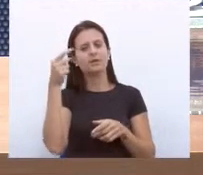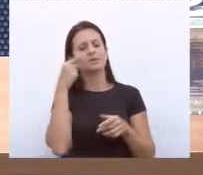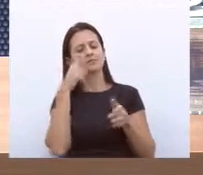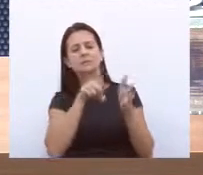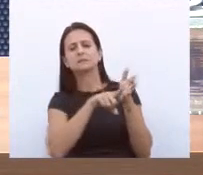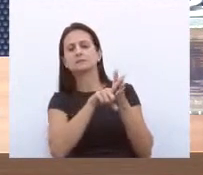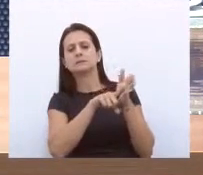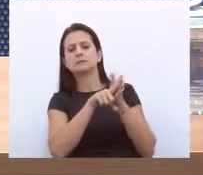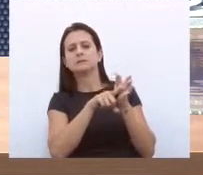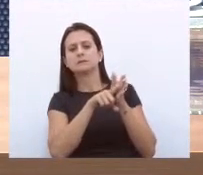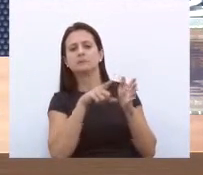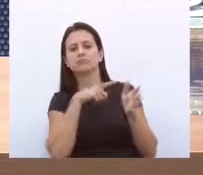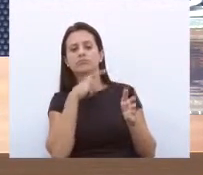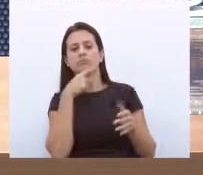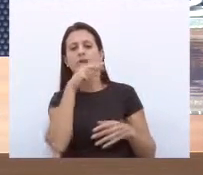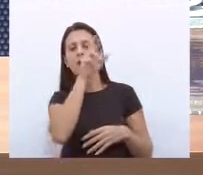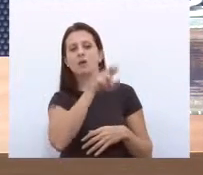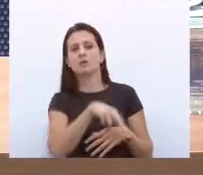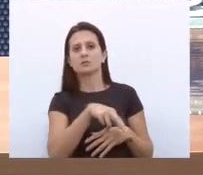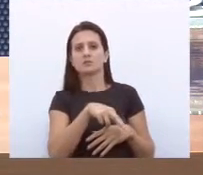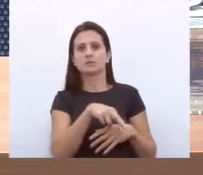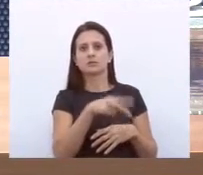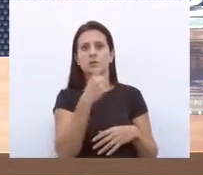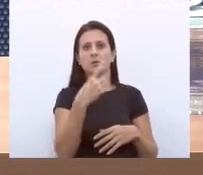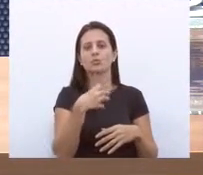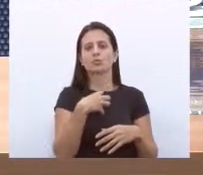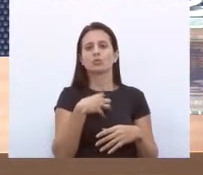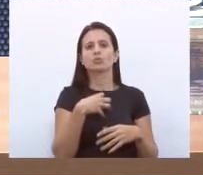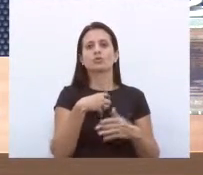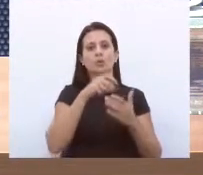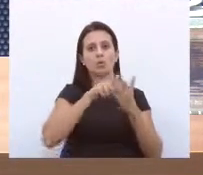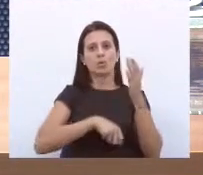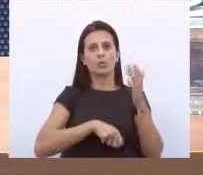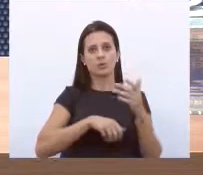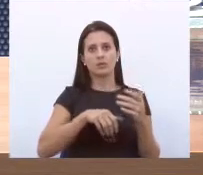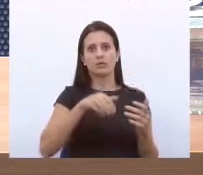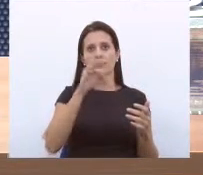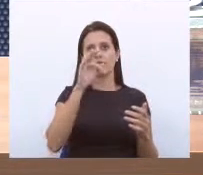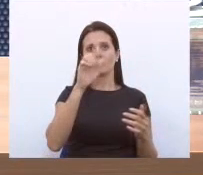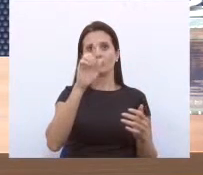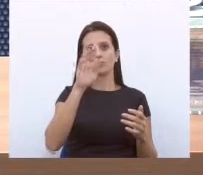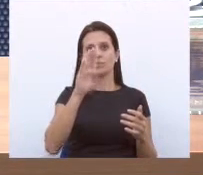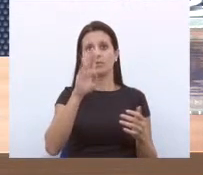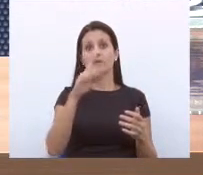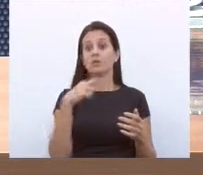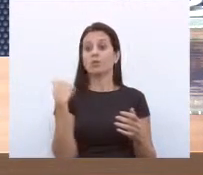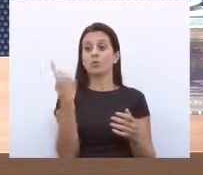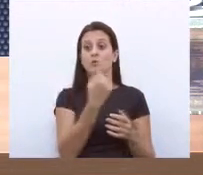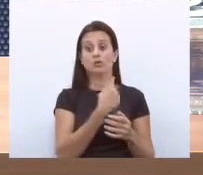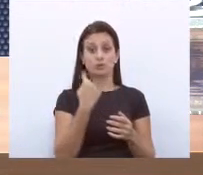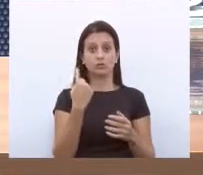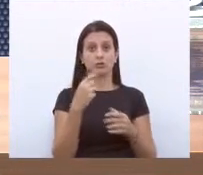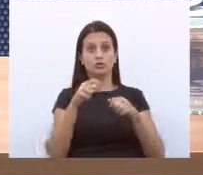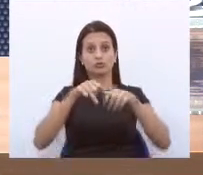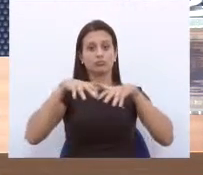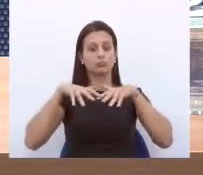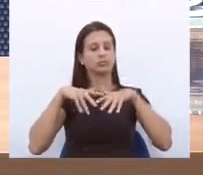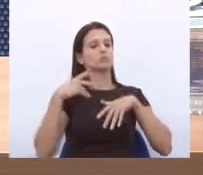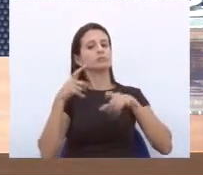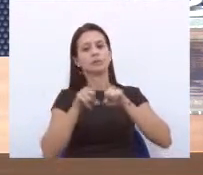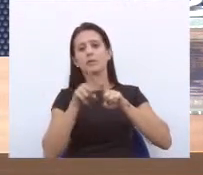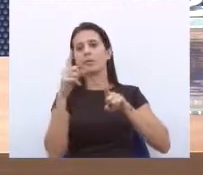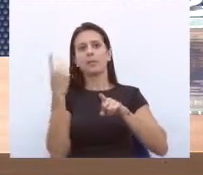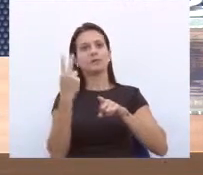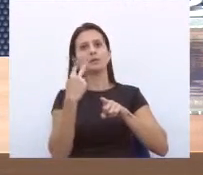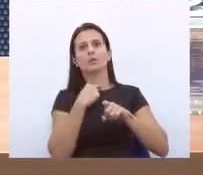questionamento, dando razão ao questionamento da forma que foi contratada a FGV. Então, nós aqui da Câmara Municipal também não poderíamos